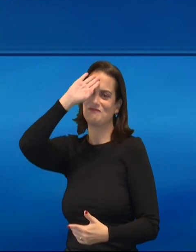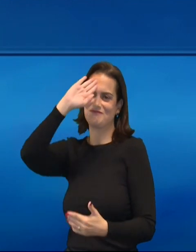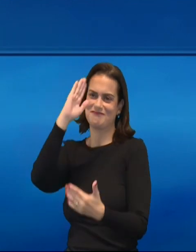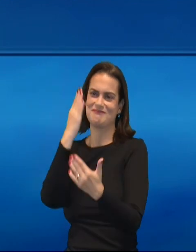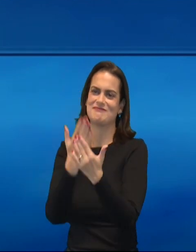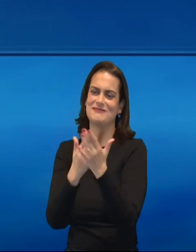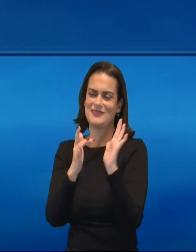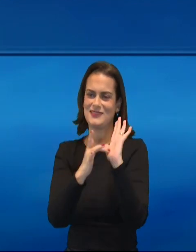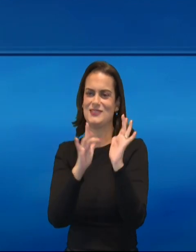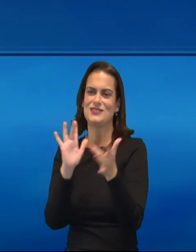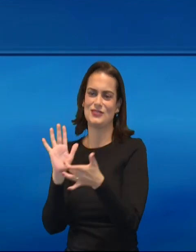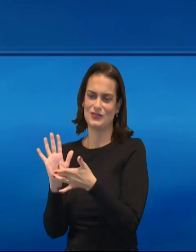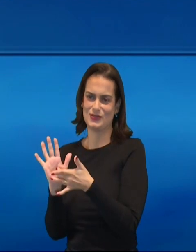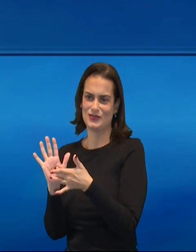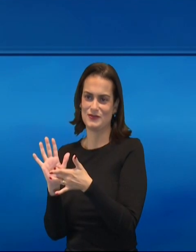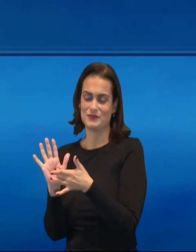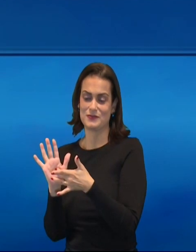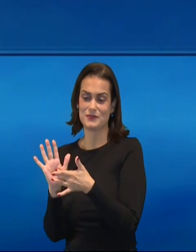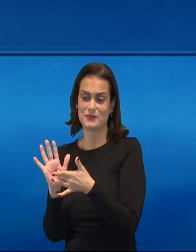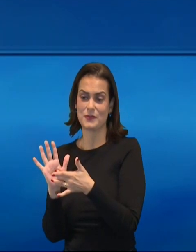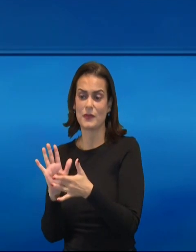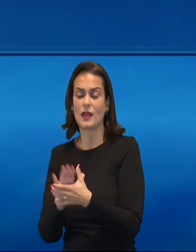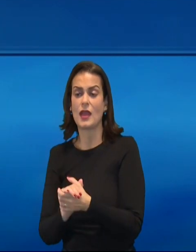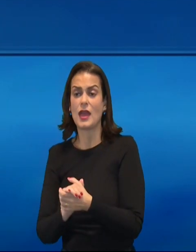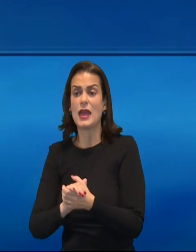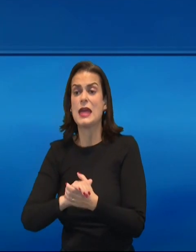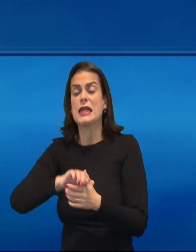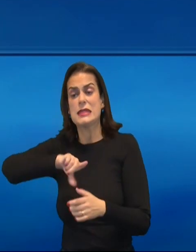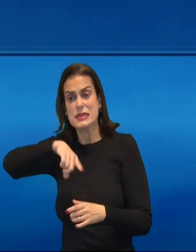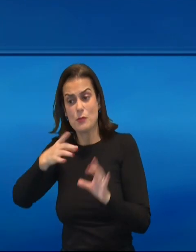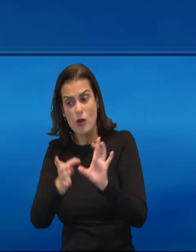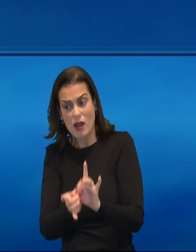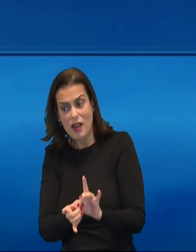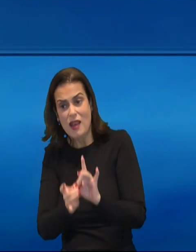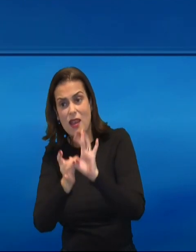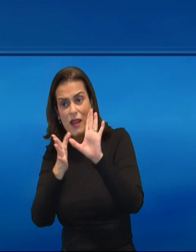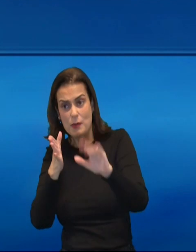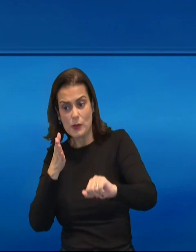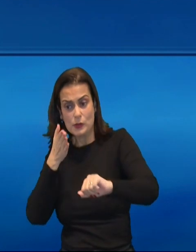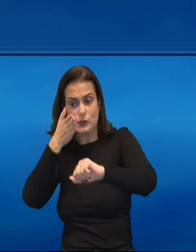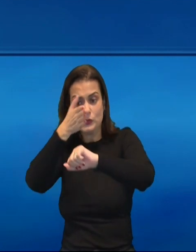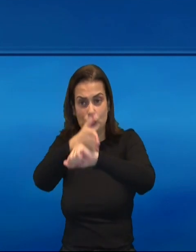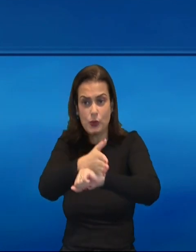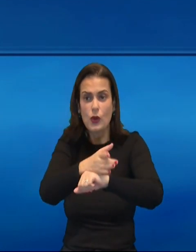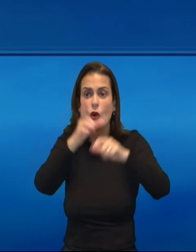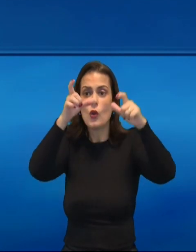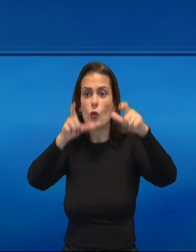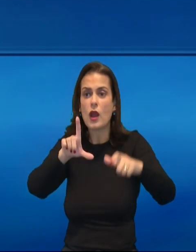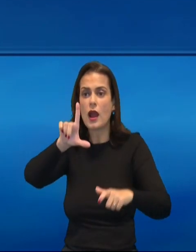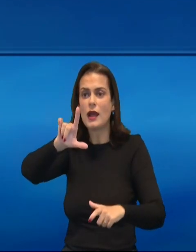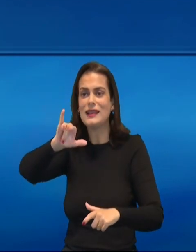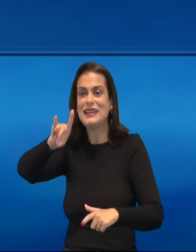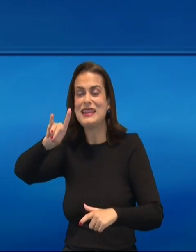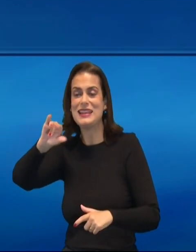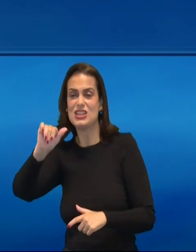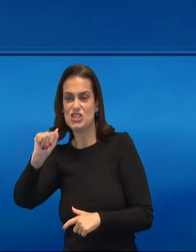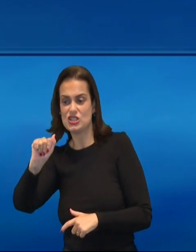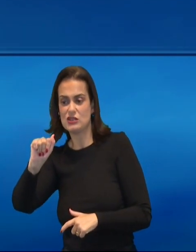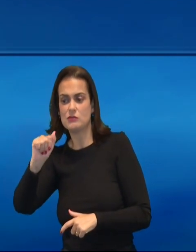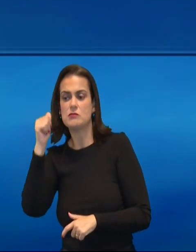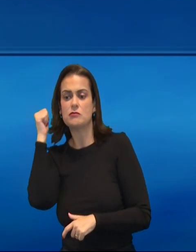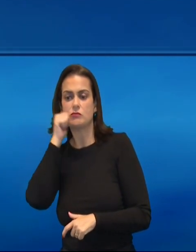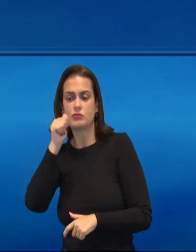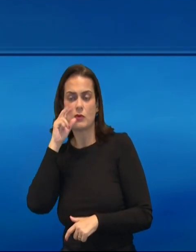em Deus. Tendo-se retirado do cárcere, dirigiram-se para a casa de Lídia e, vendo os irmãos,